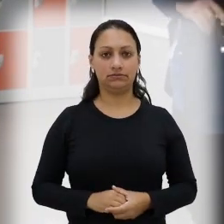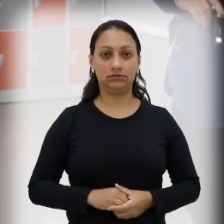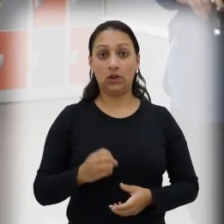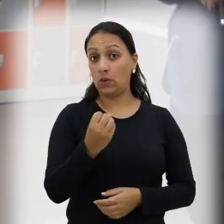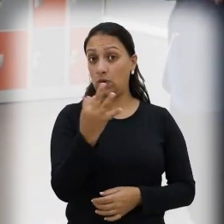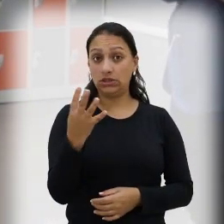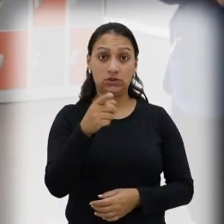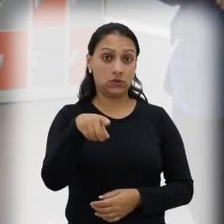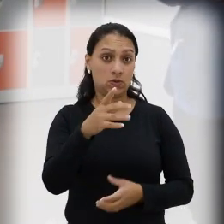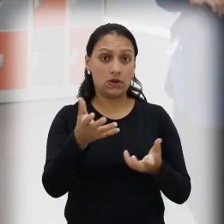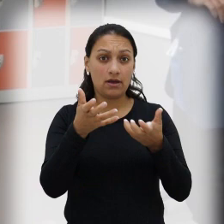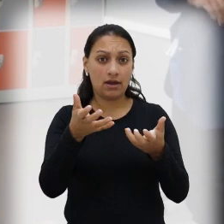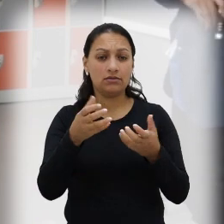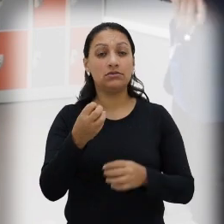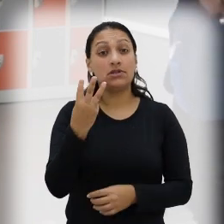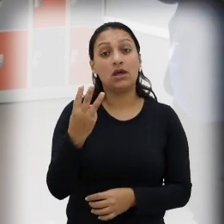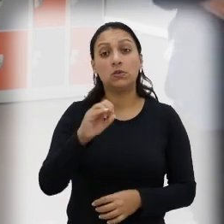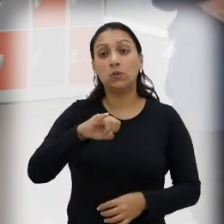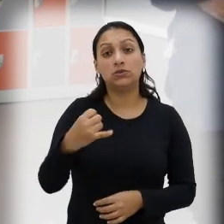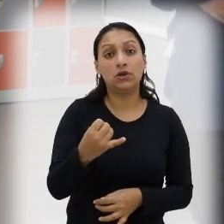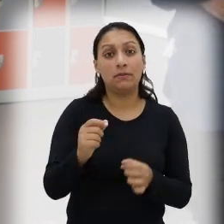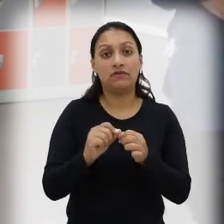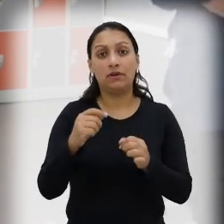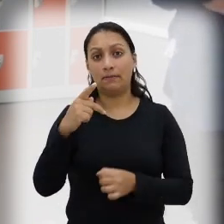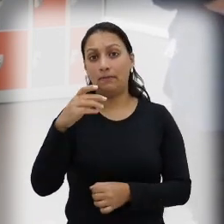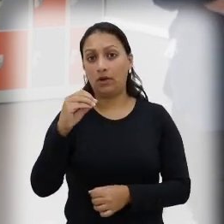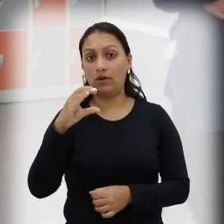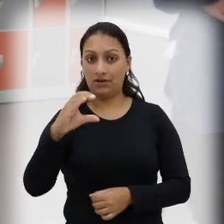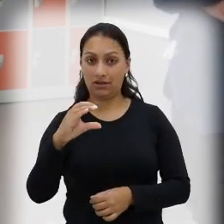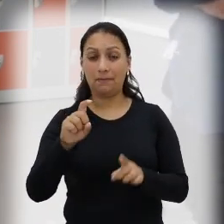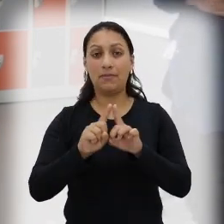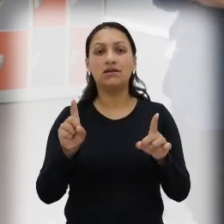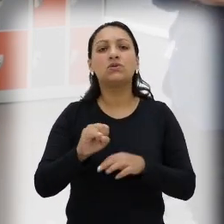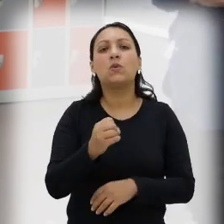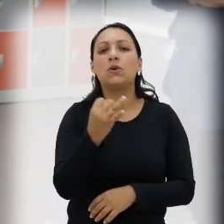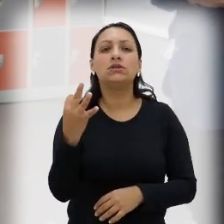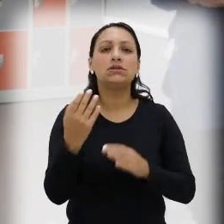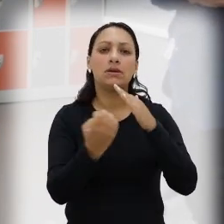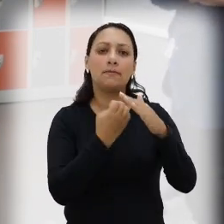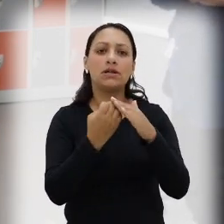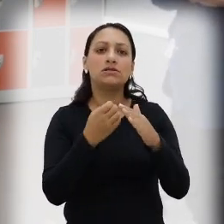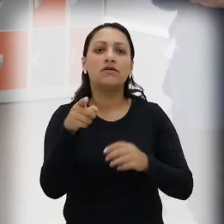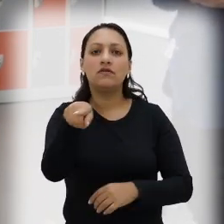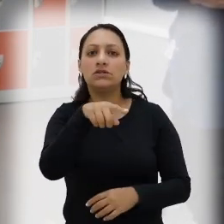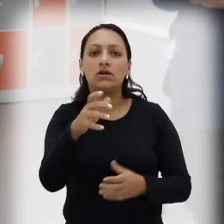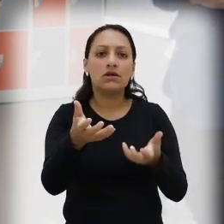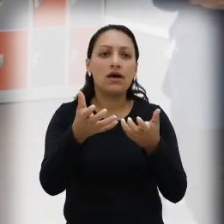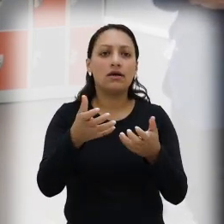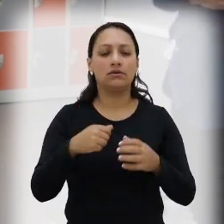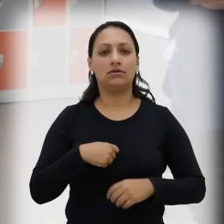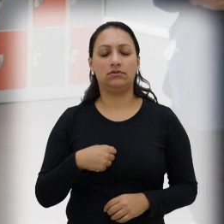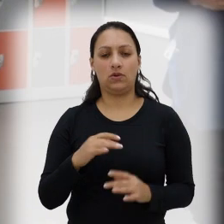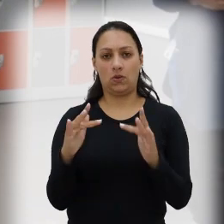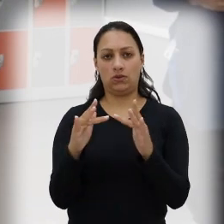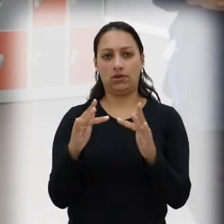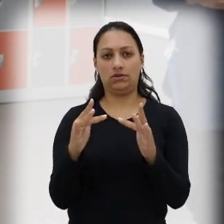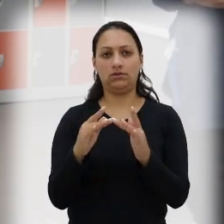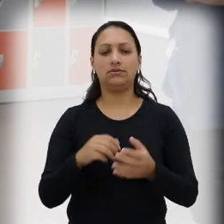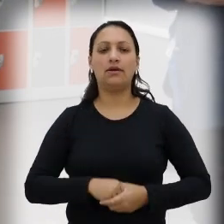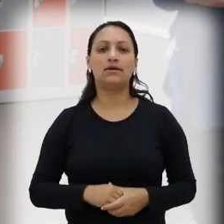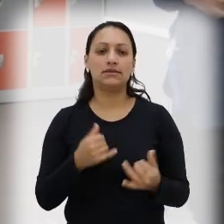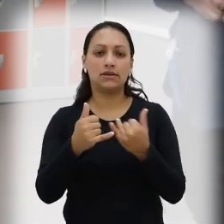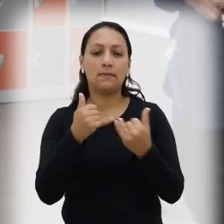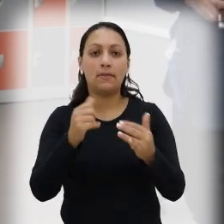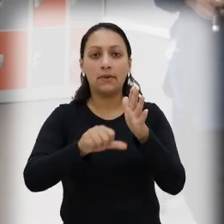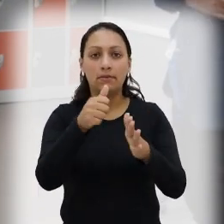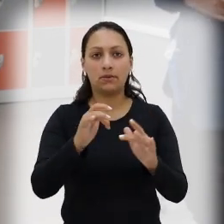quantas tu quiseres. 3 oportunidades para fazer o POC, mas com quantas âncoras que tu quiseres encontrar. Não, perfeito. Isso que, se eu não... no